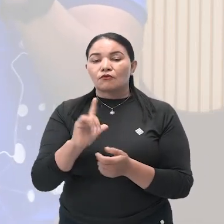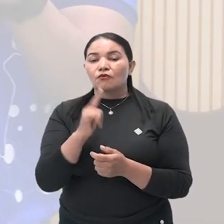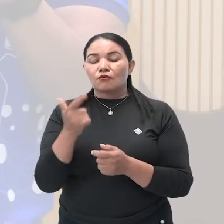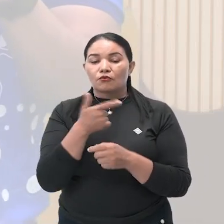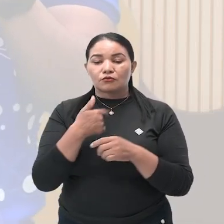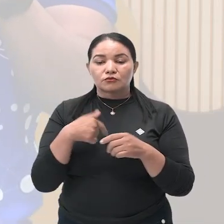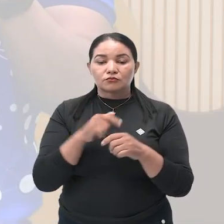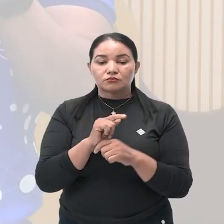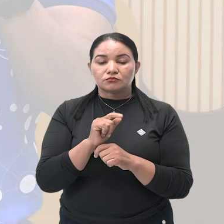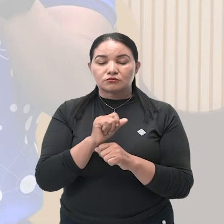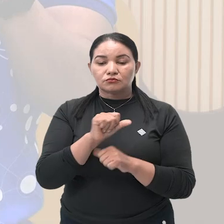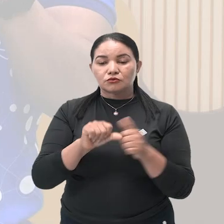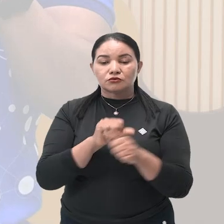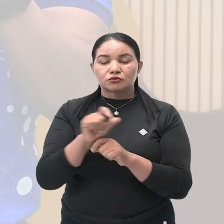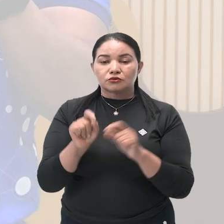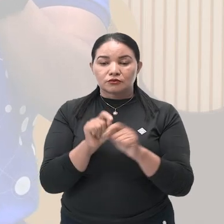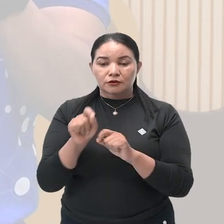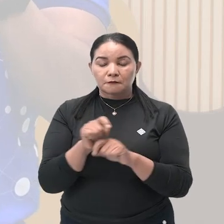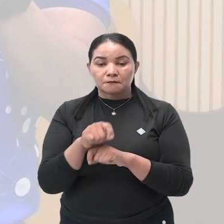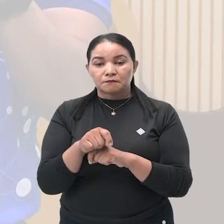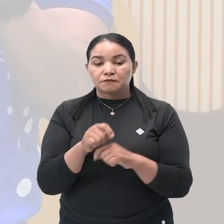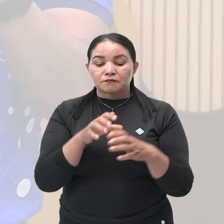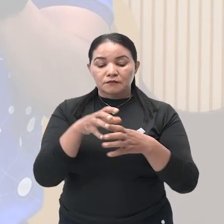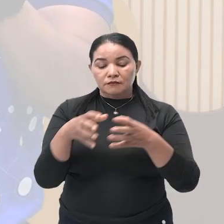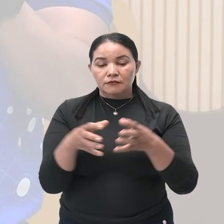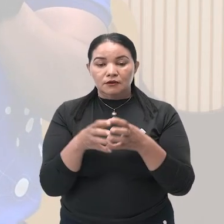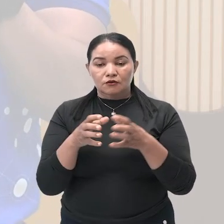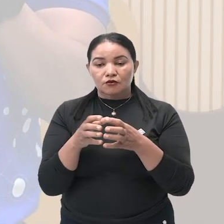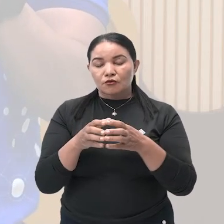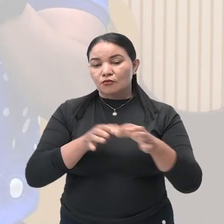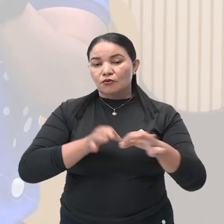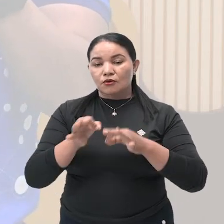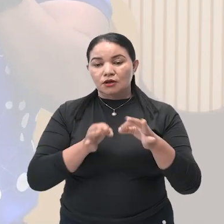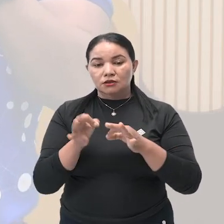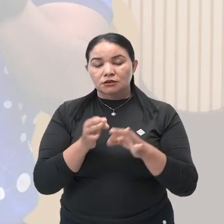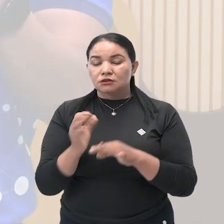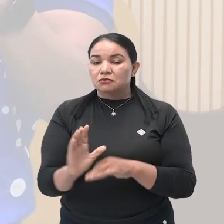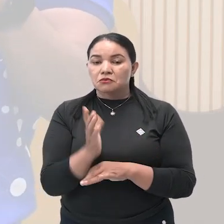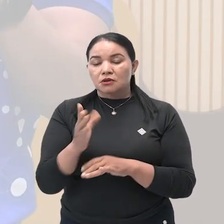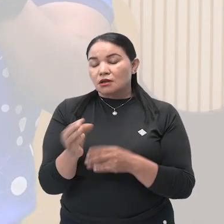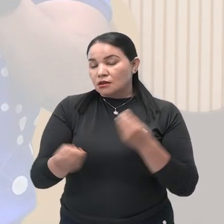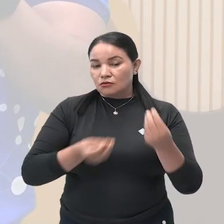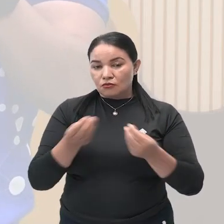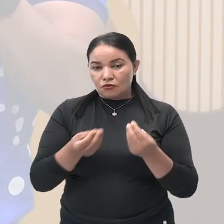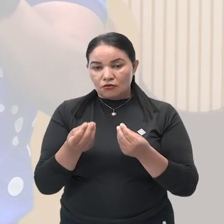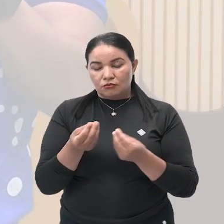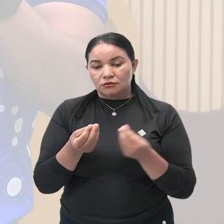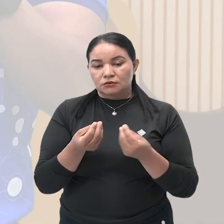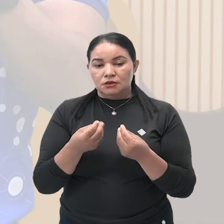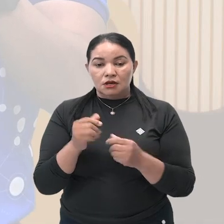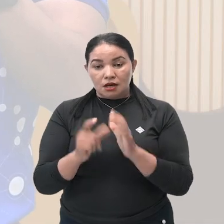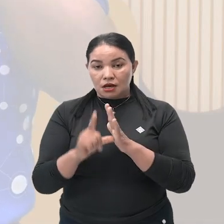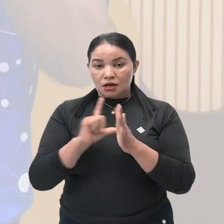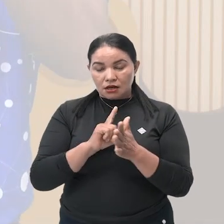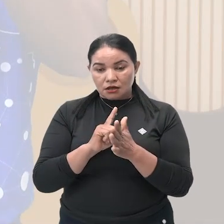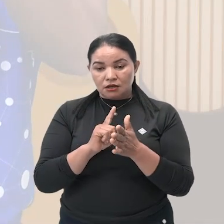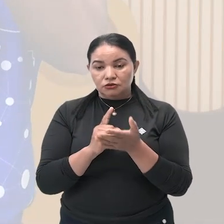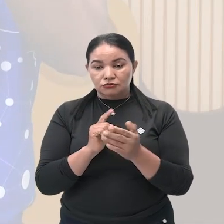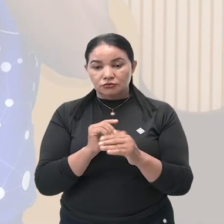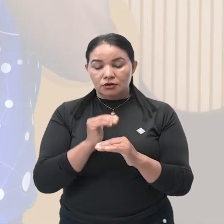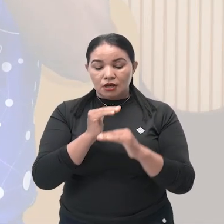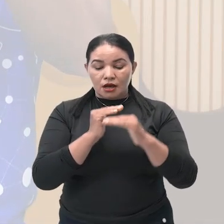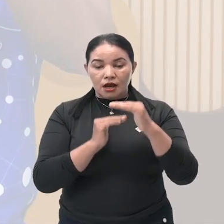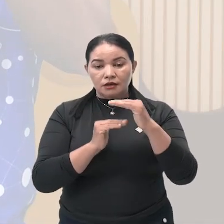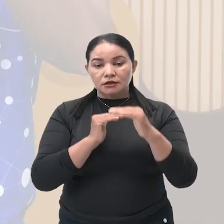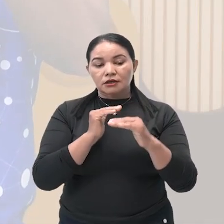também é a forma como esses movimentos sociais eles se organizam e acontecem, tá bom? Antes a gente tinha uma relação mais de hierarquia,